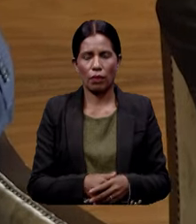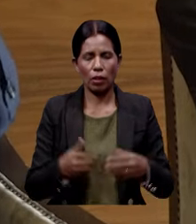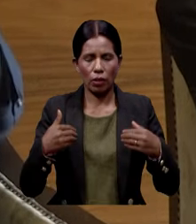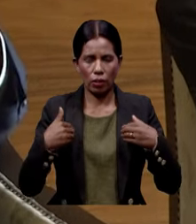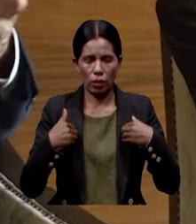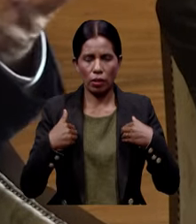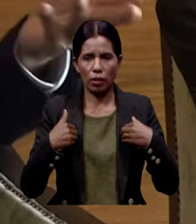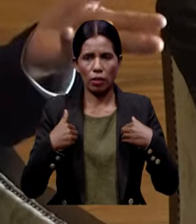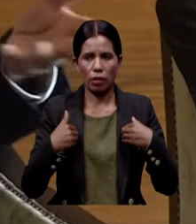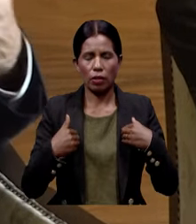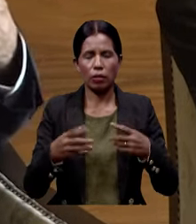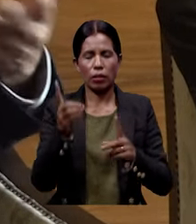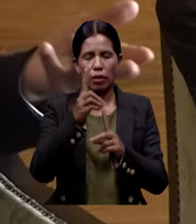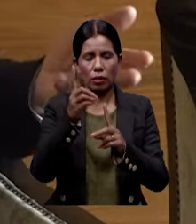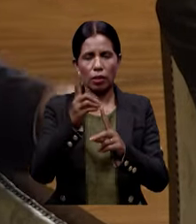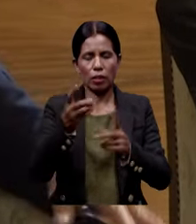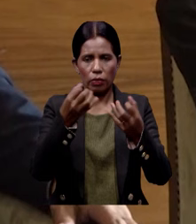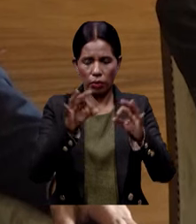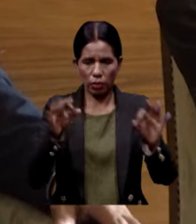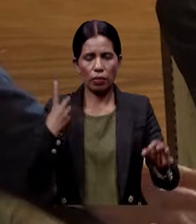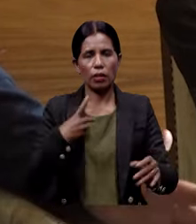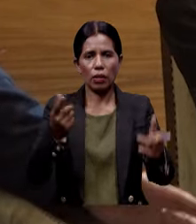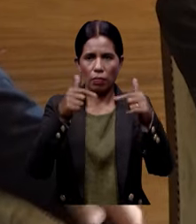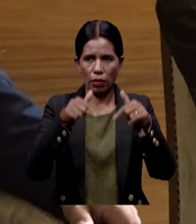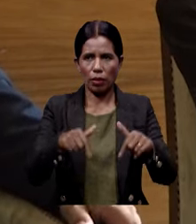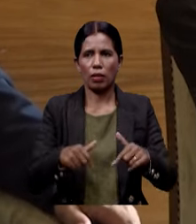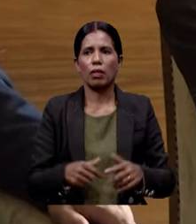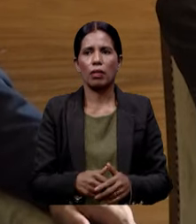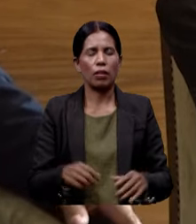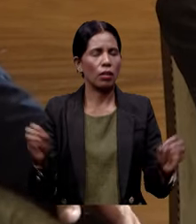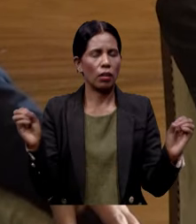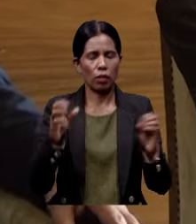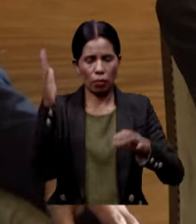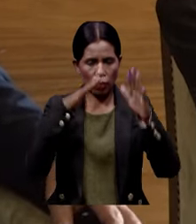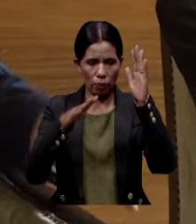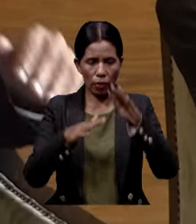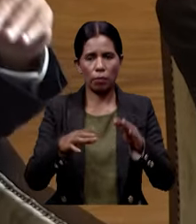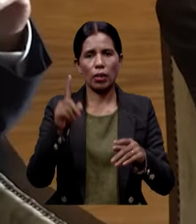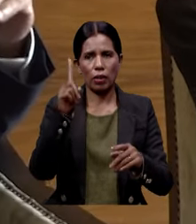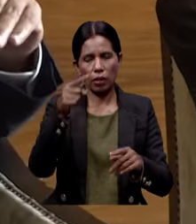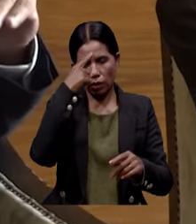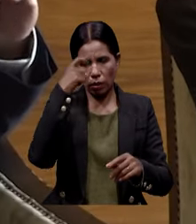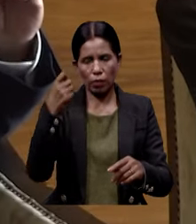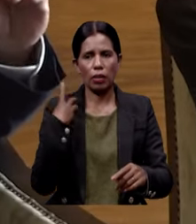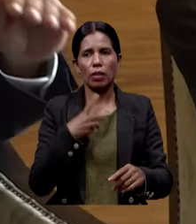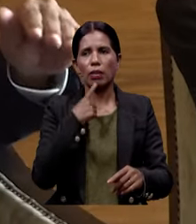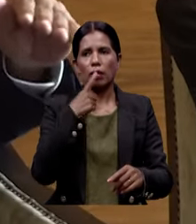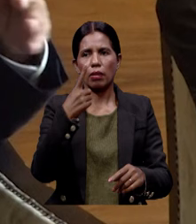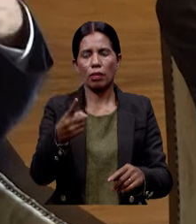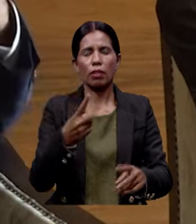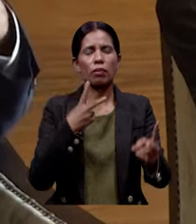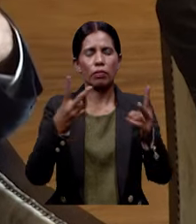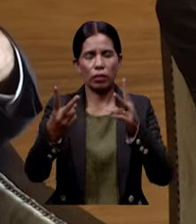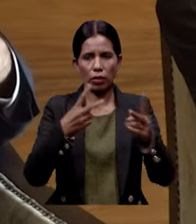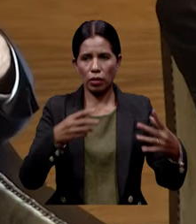mandato a terminar a maquita foi em maio, mas ainda lá os problemas ainda também quando ainda temos visita